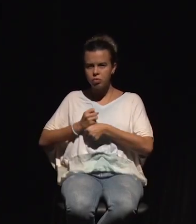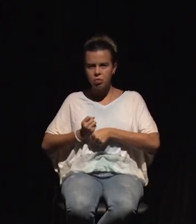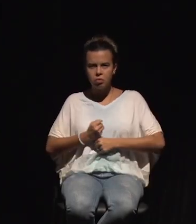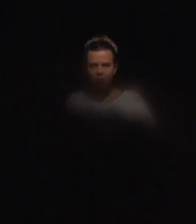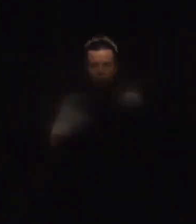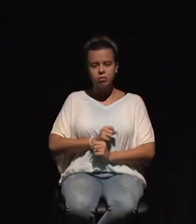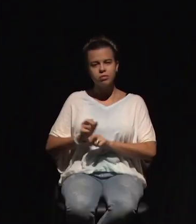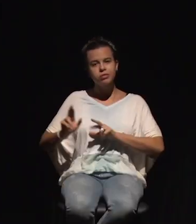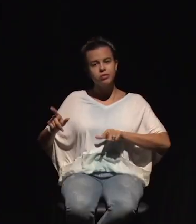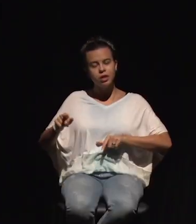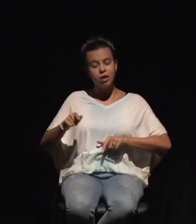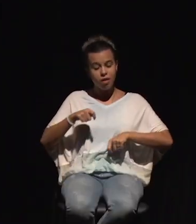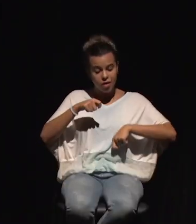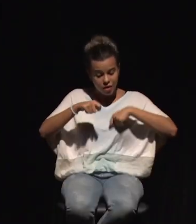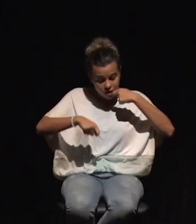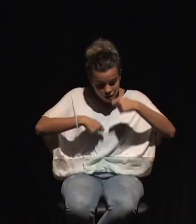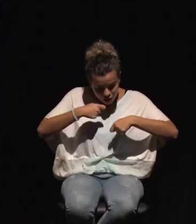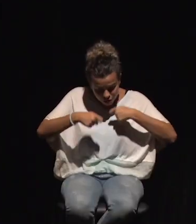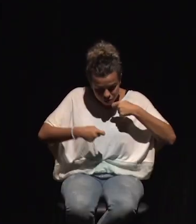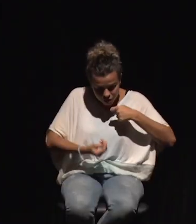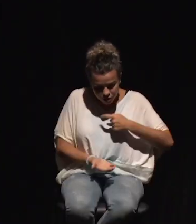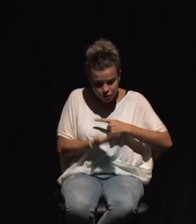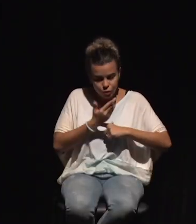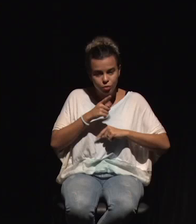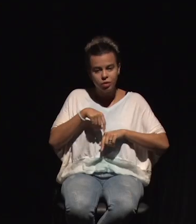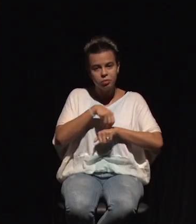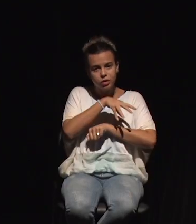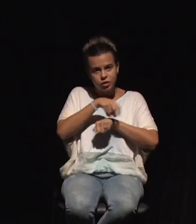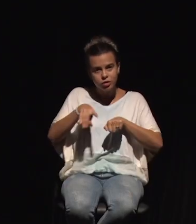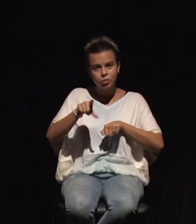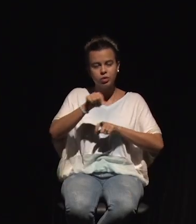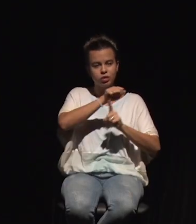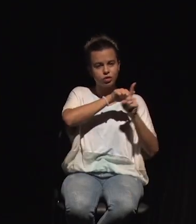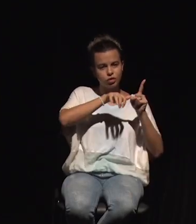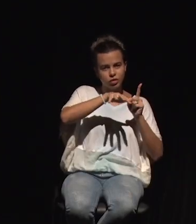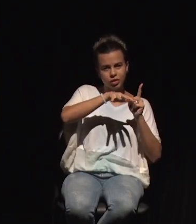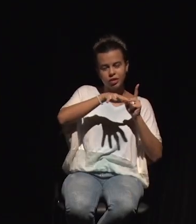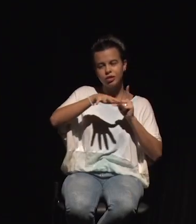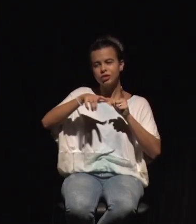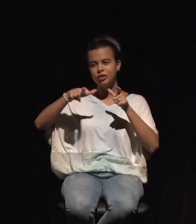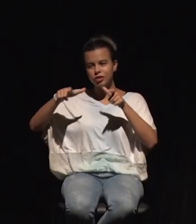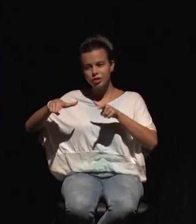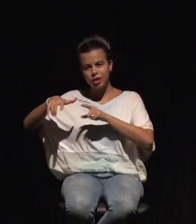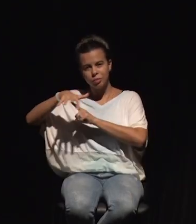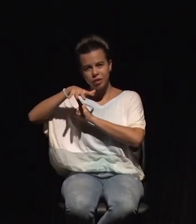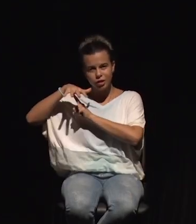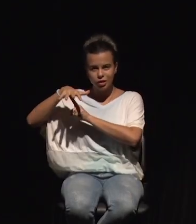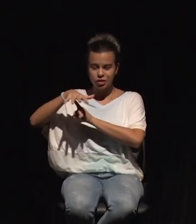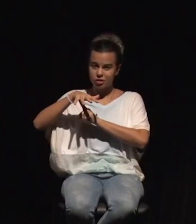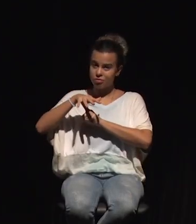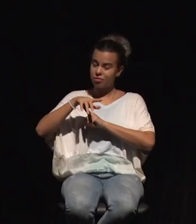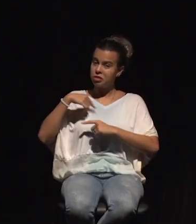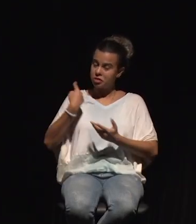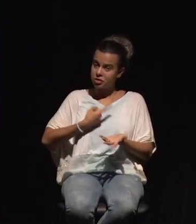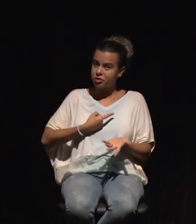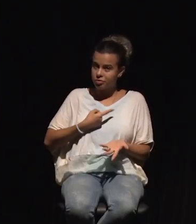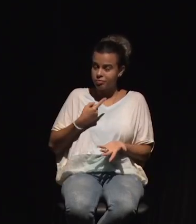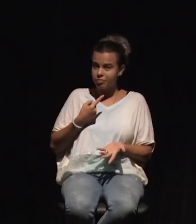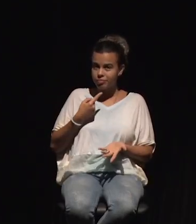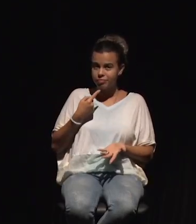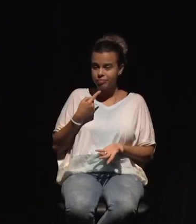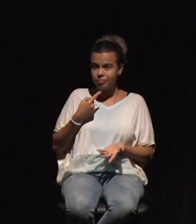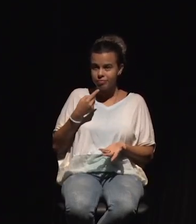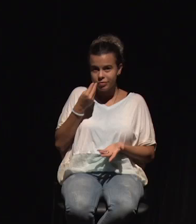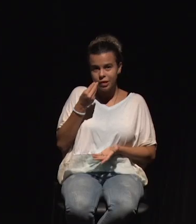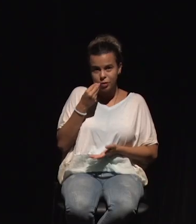mediador da relação entre a sociedade e ambiente nessa foi a grande aposta do do